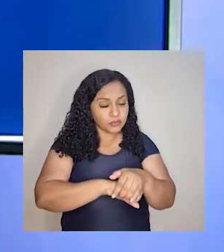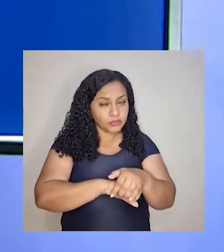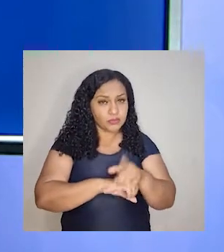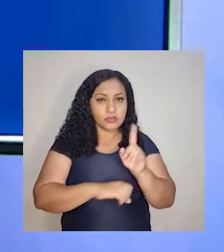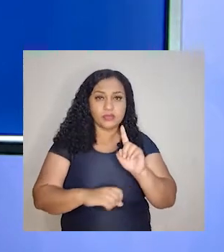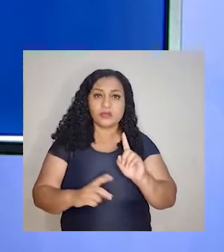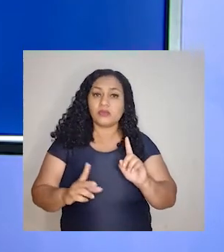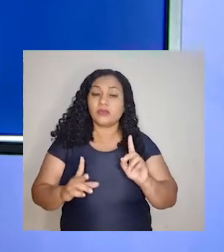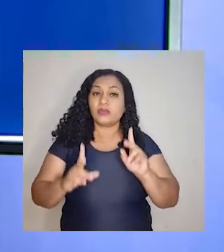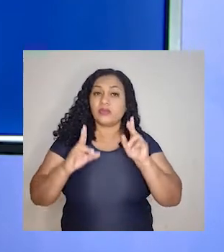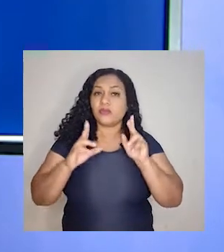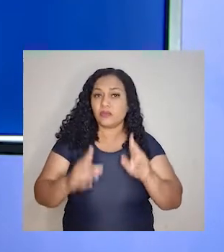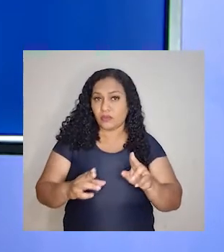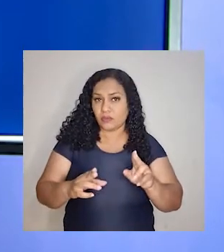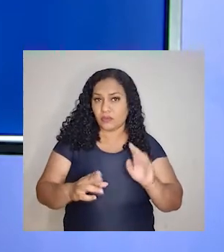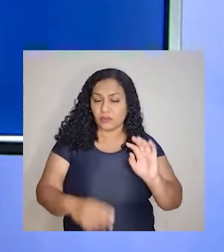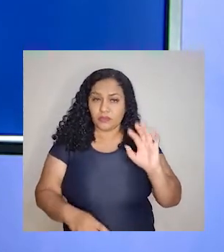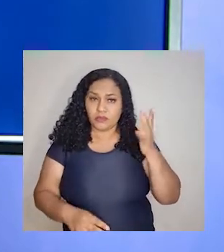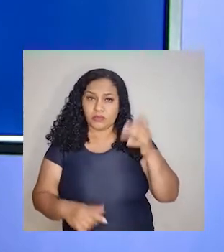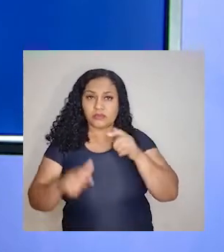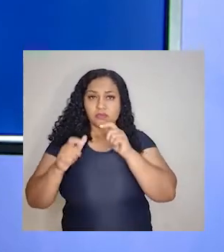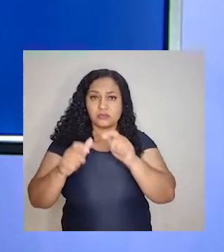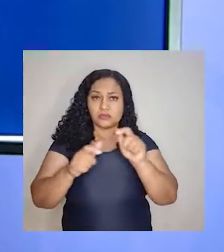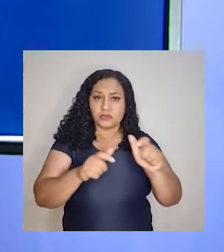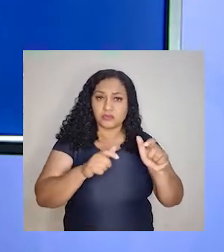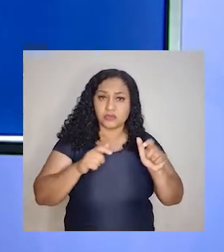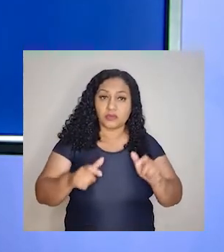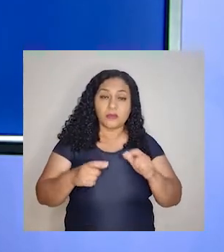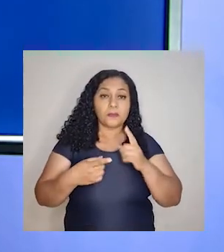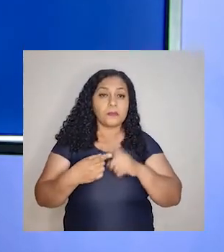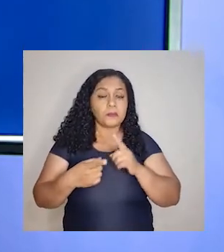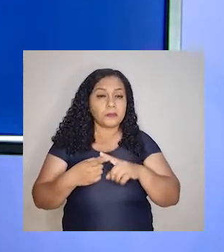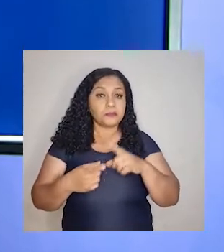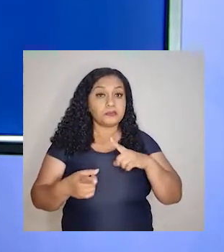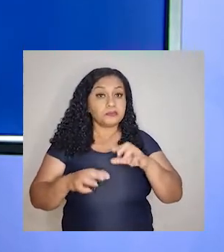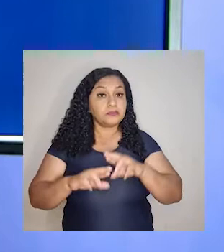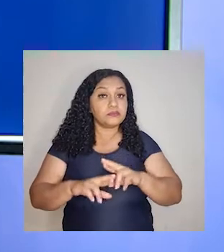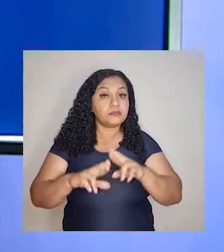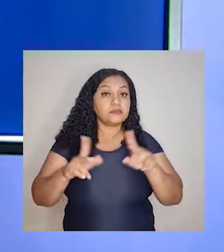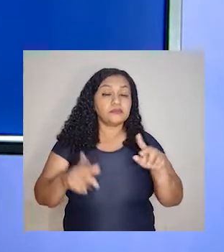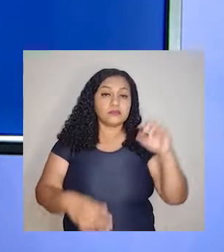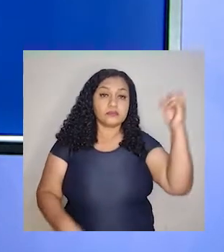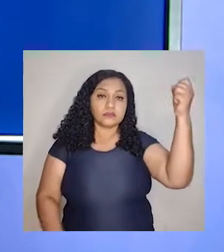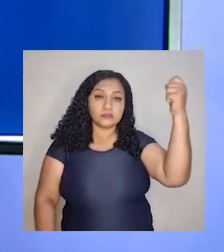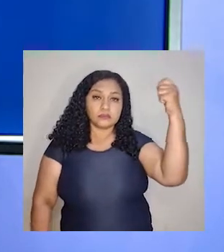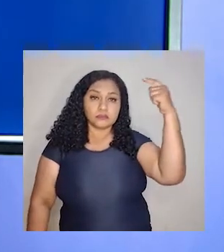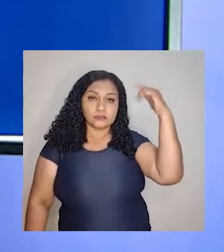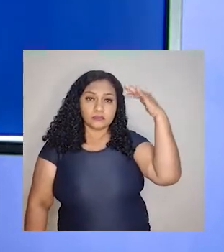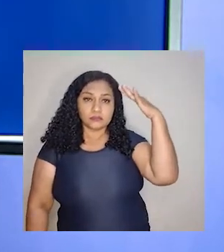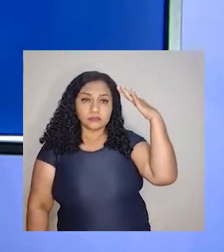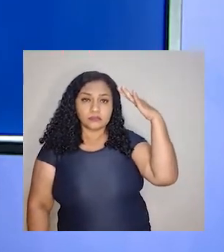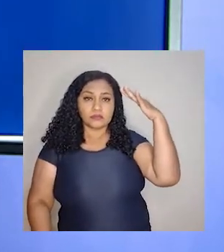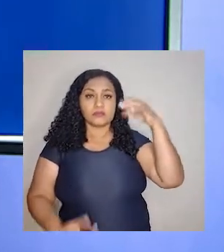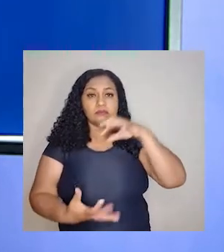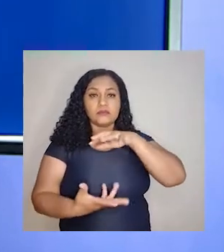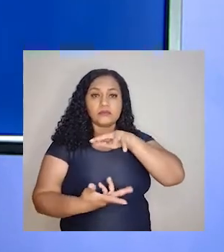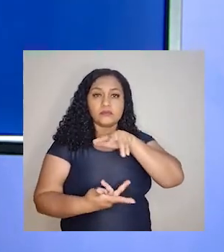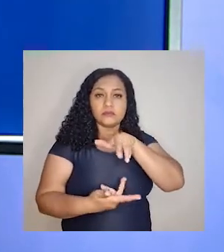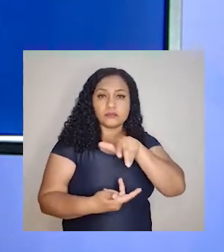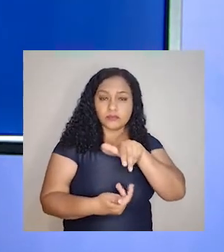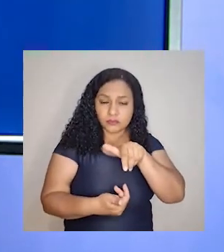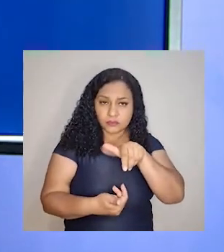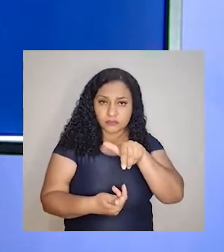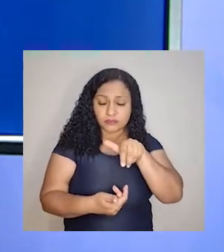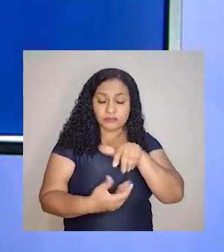que o dia à noite eles não acontecem igual todos os lugares Por que por causa da diferença